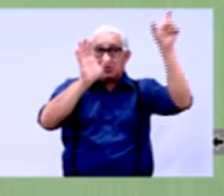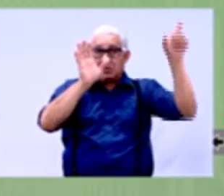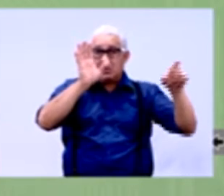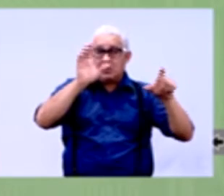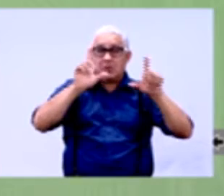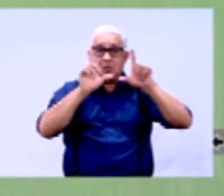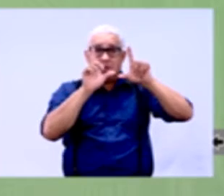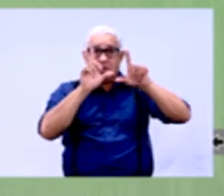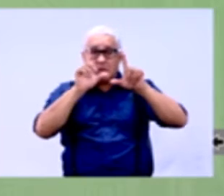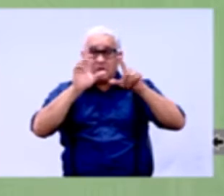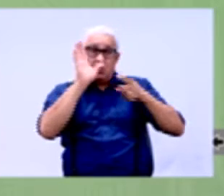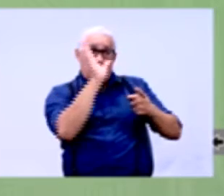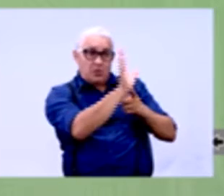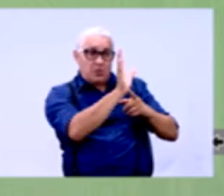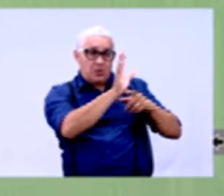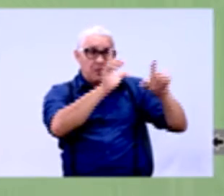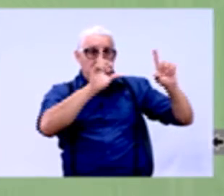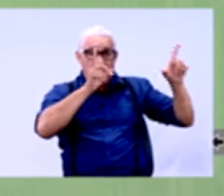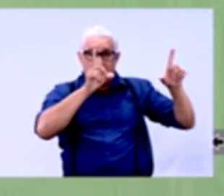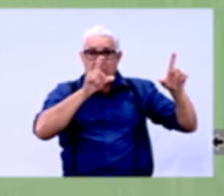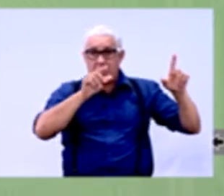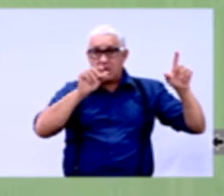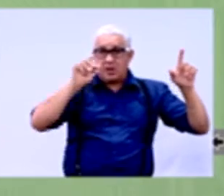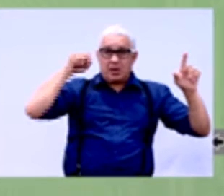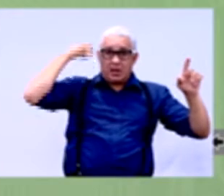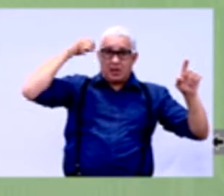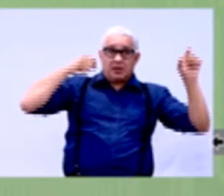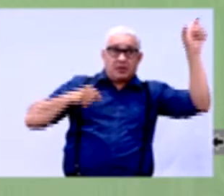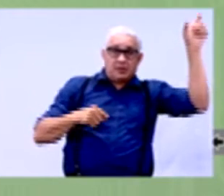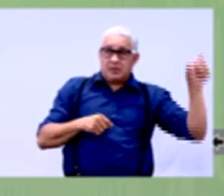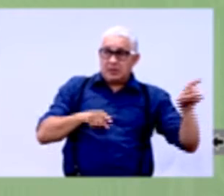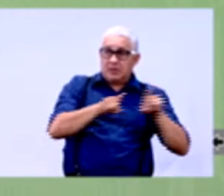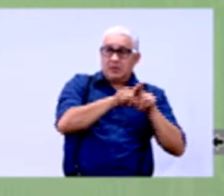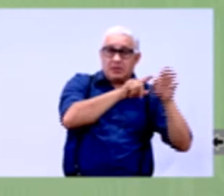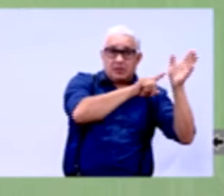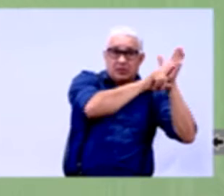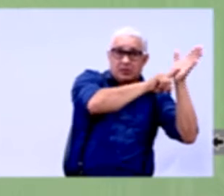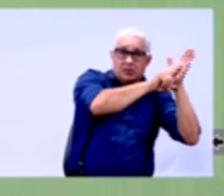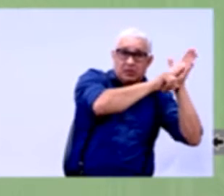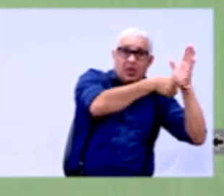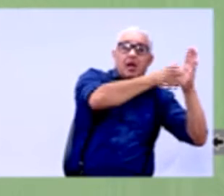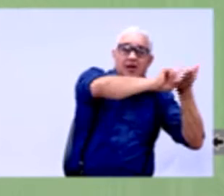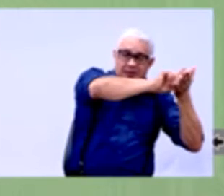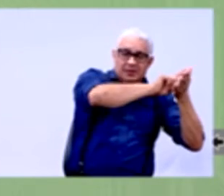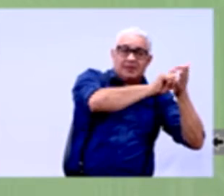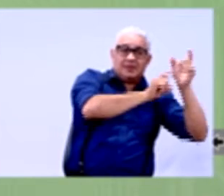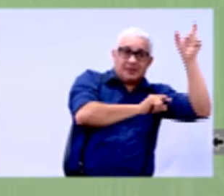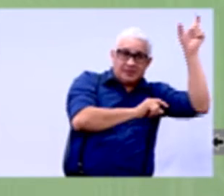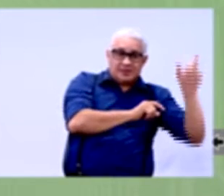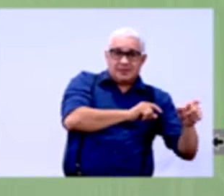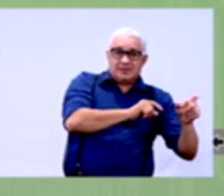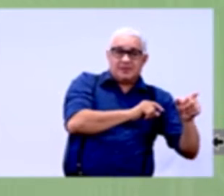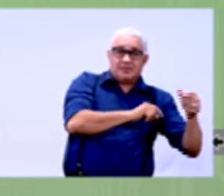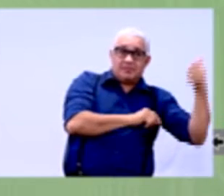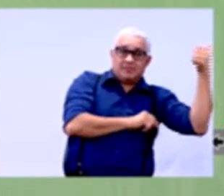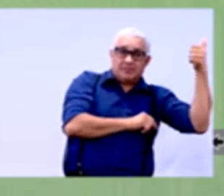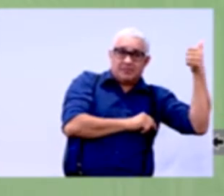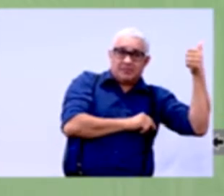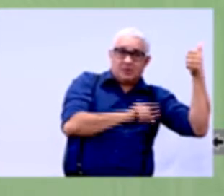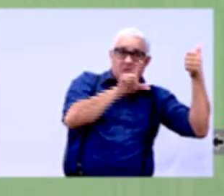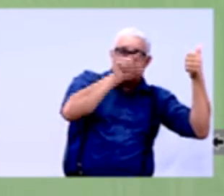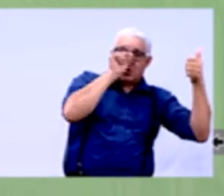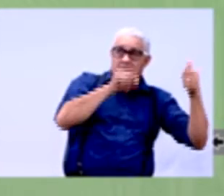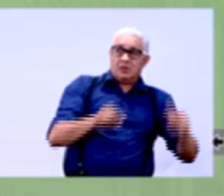ator, a consulta, os dados, as informações iniciais para que o cliente faça a sua primeira